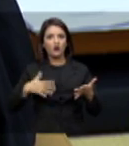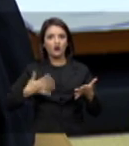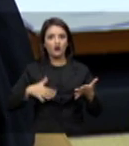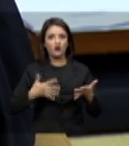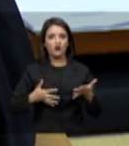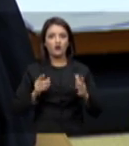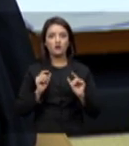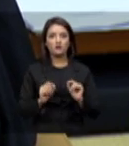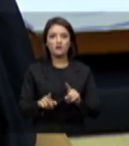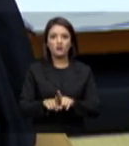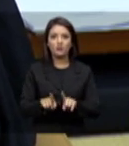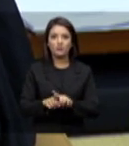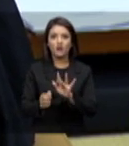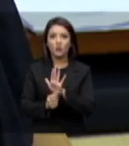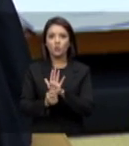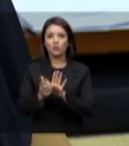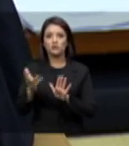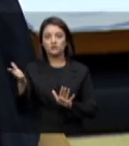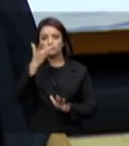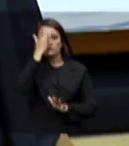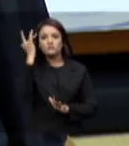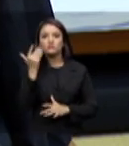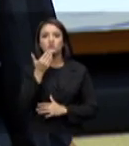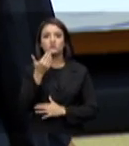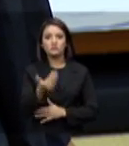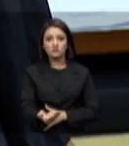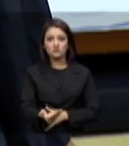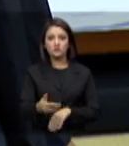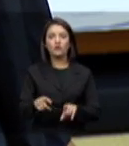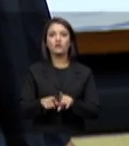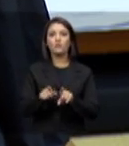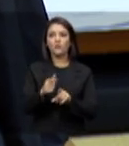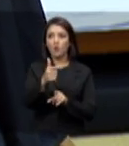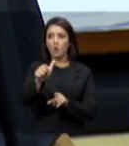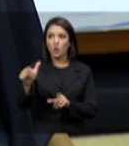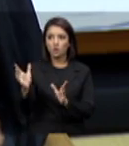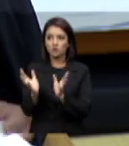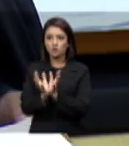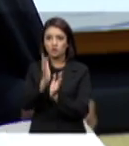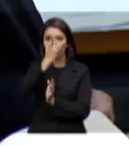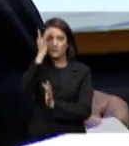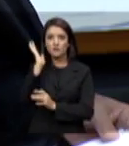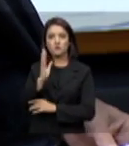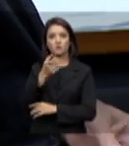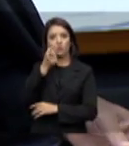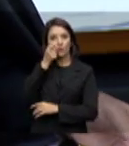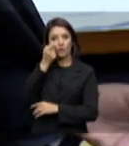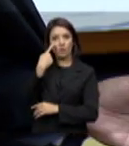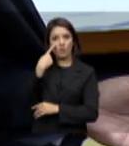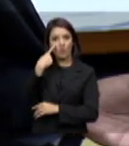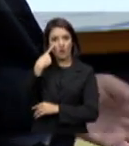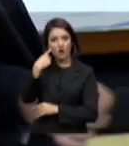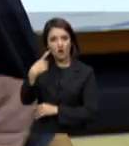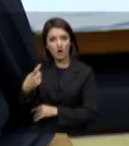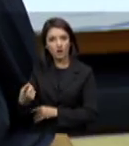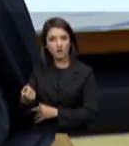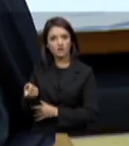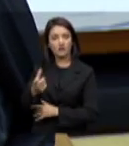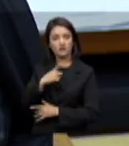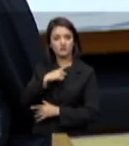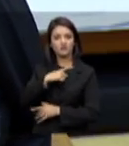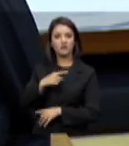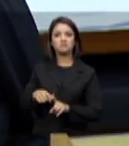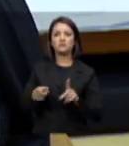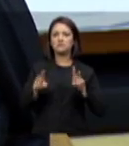o número de requeridos e também de terceiros interessados mas a matéria meu